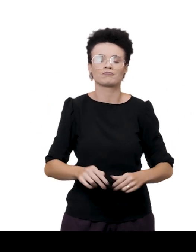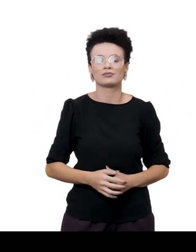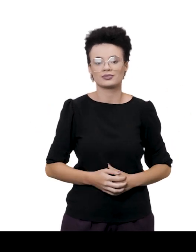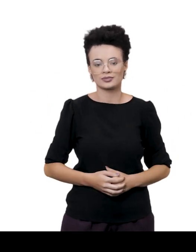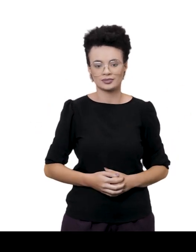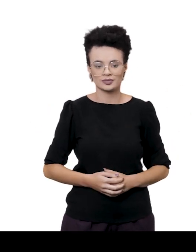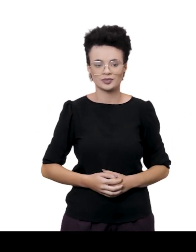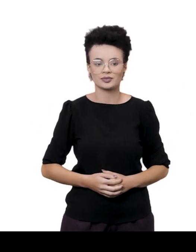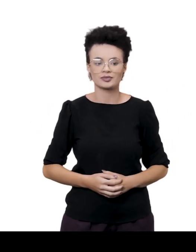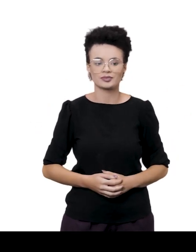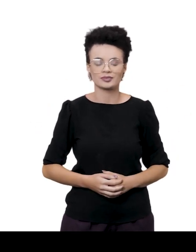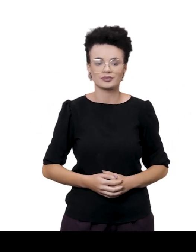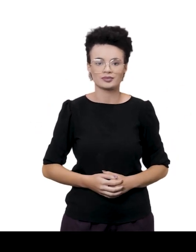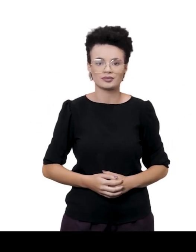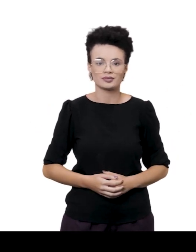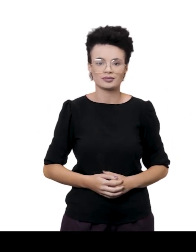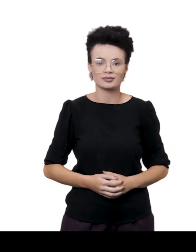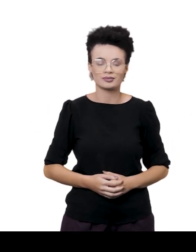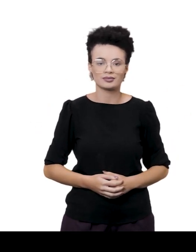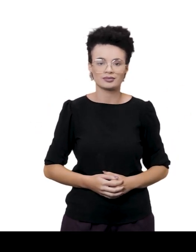obra.